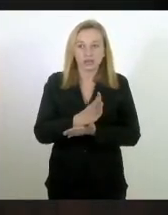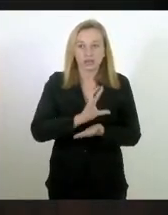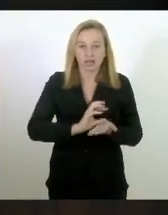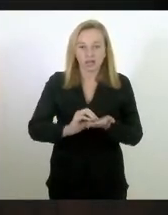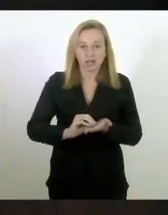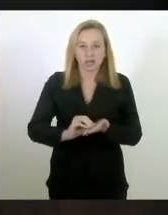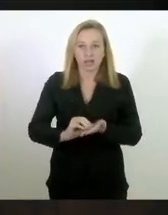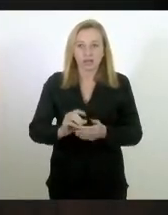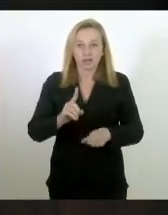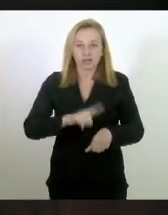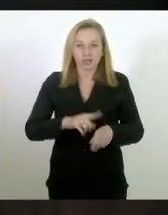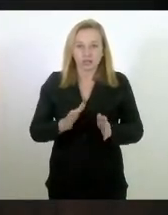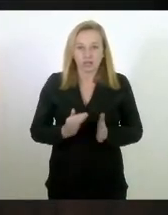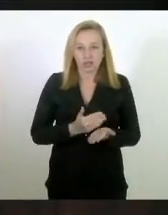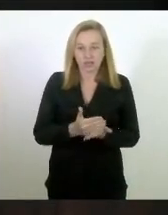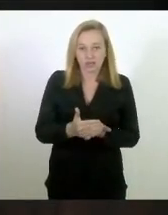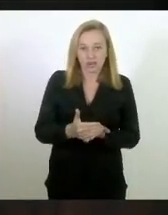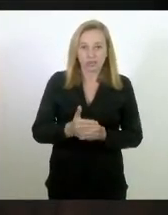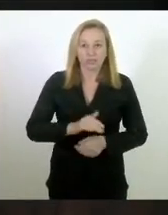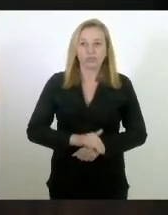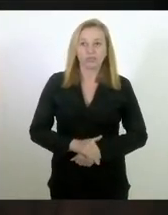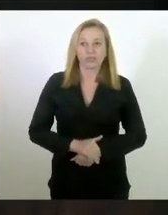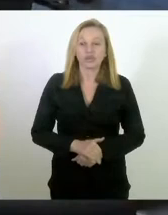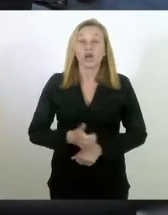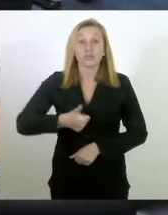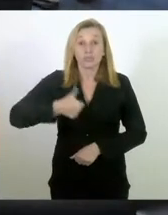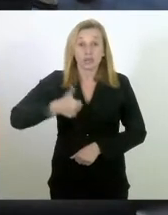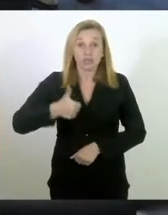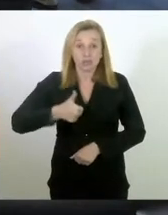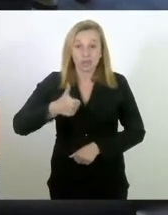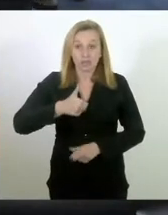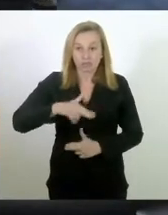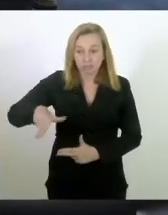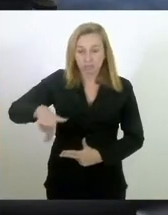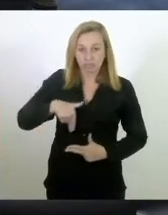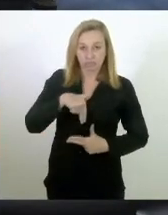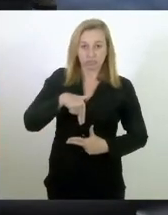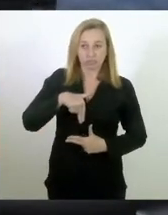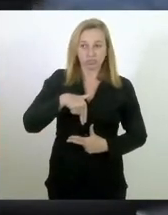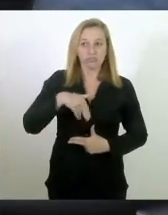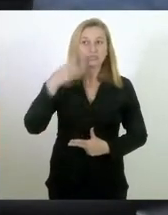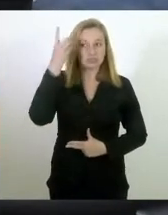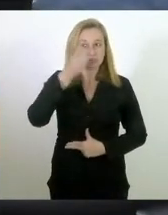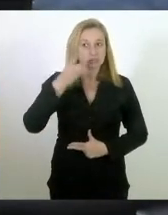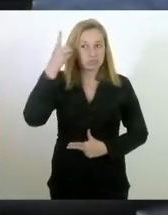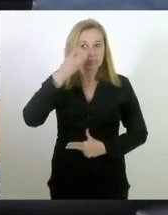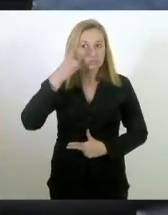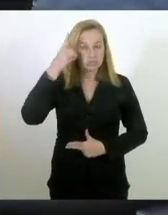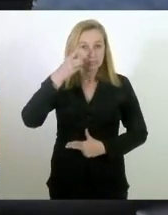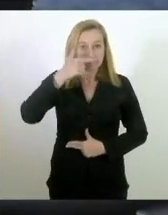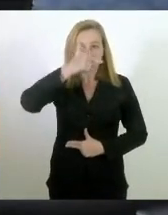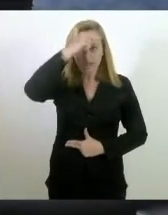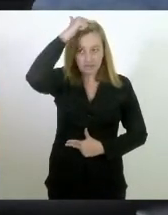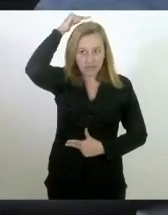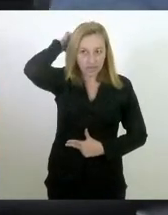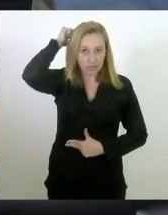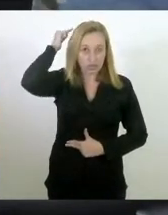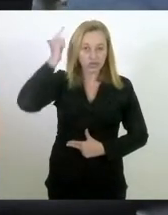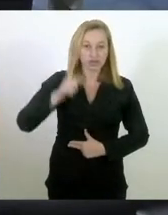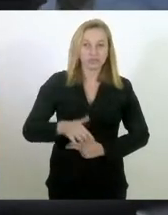passa-se ao expediente Inicial primeiro orador inscrito Nobre Deputado Luiz